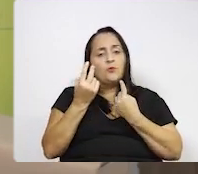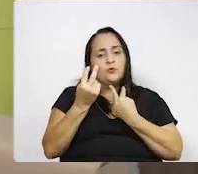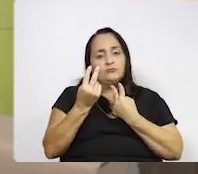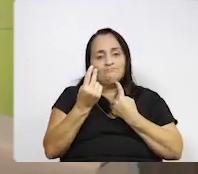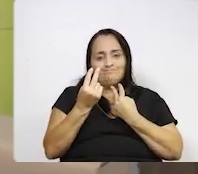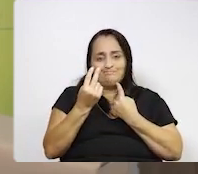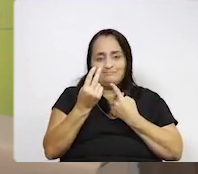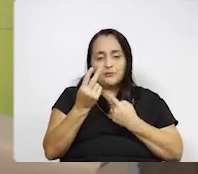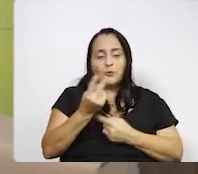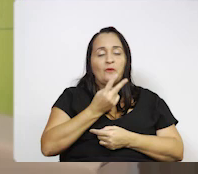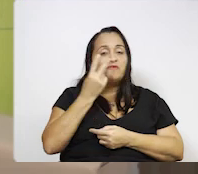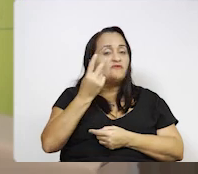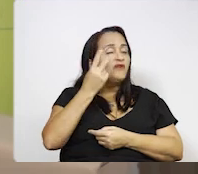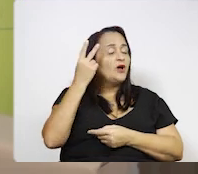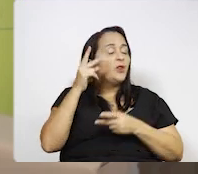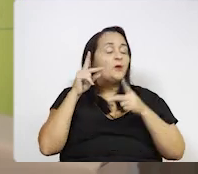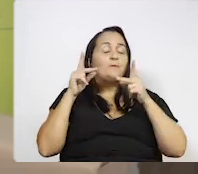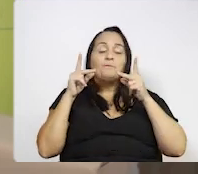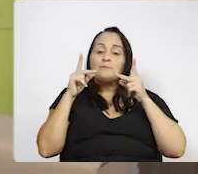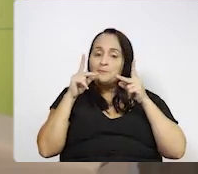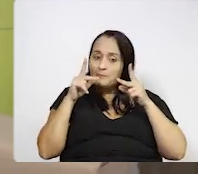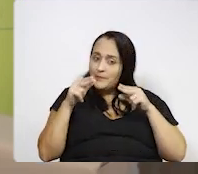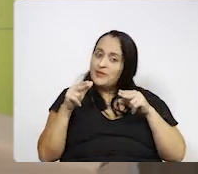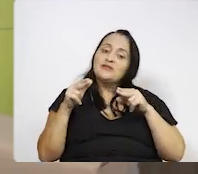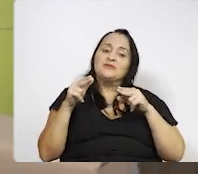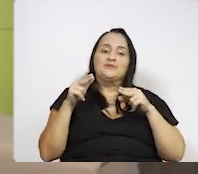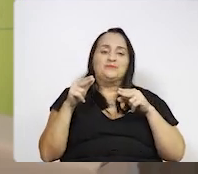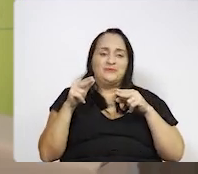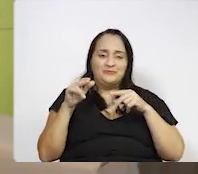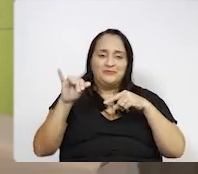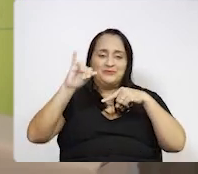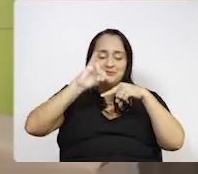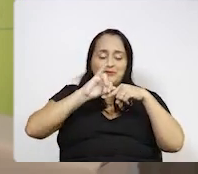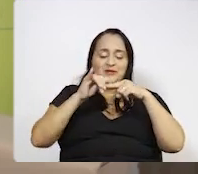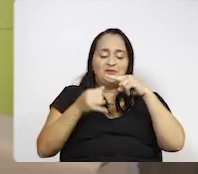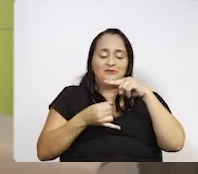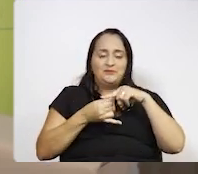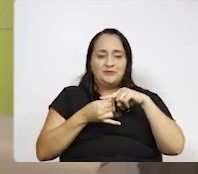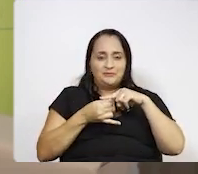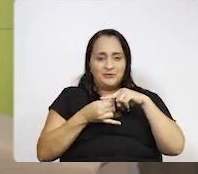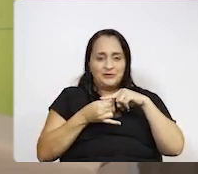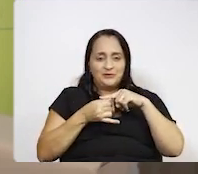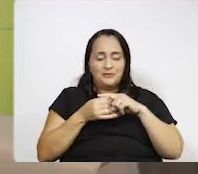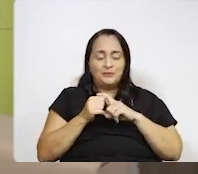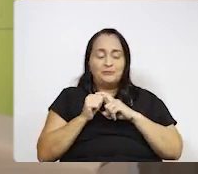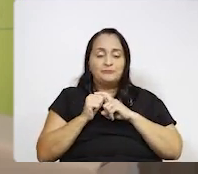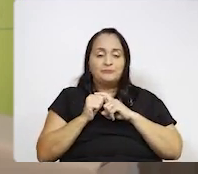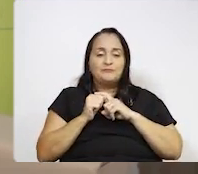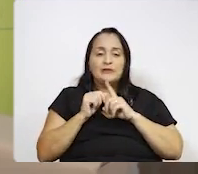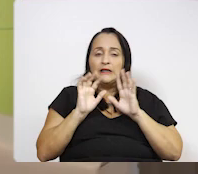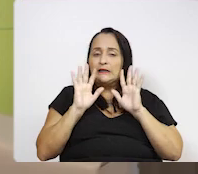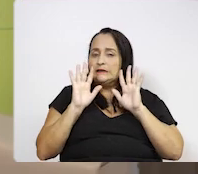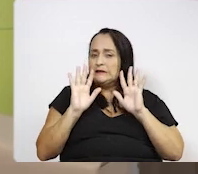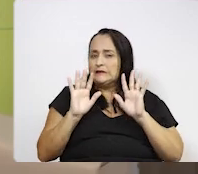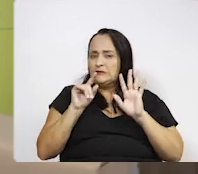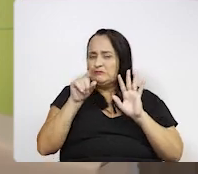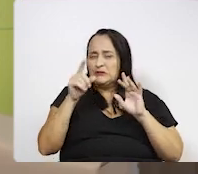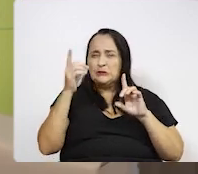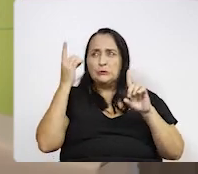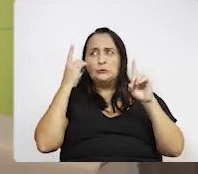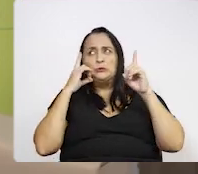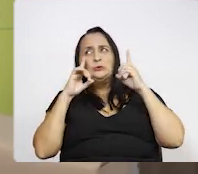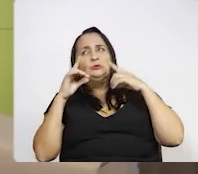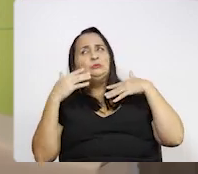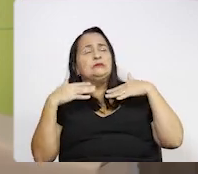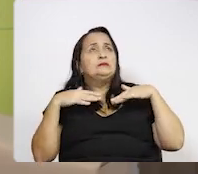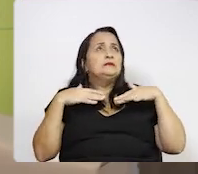frações têm o mesmo valor, a mesma relação entre numerador e denominador. Então, sem